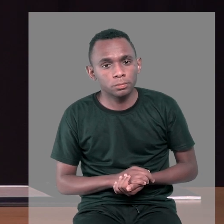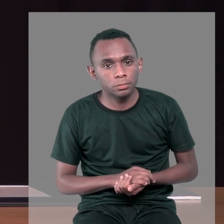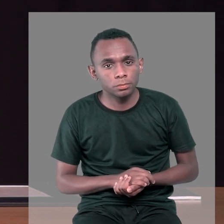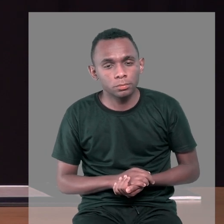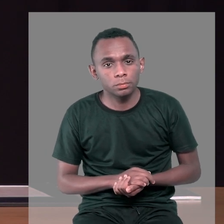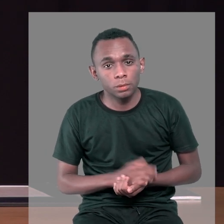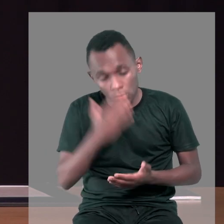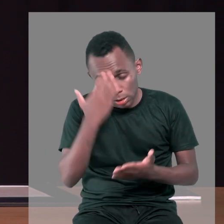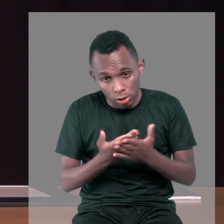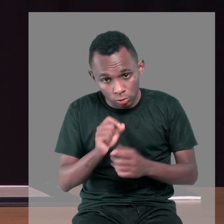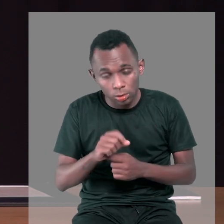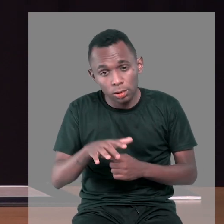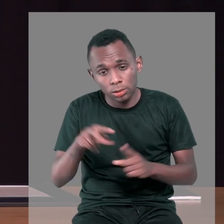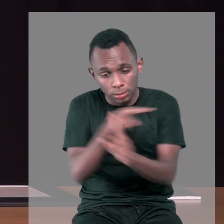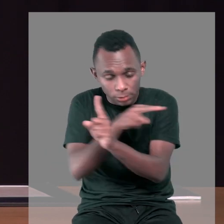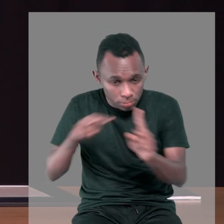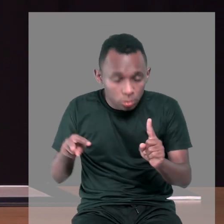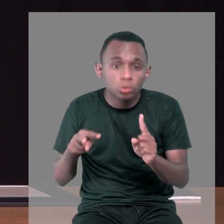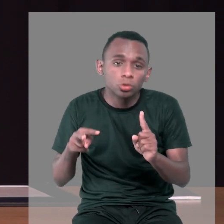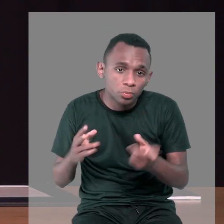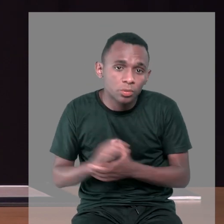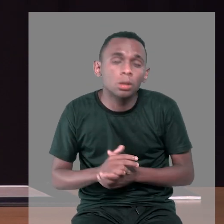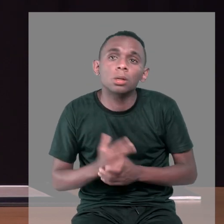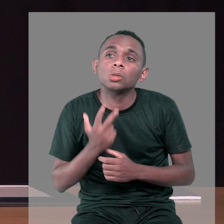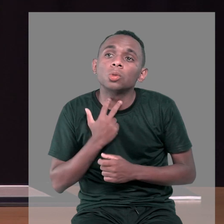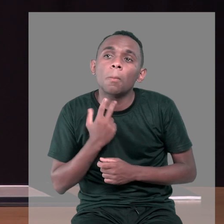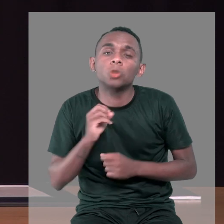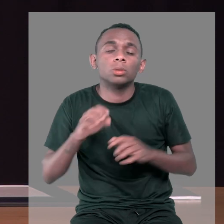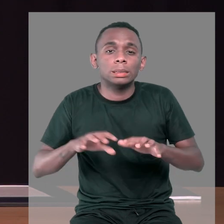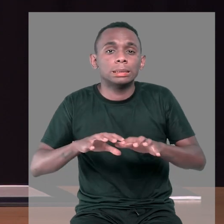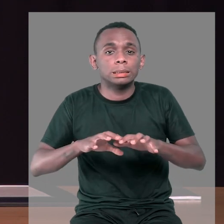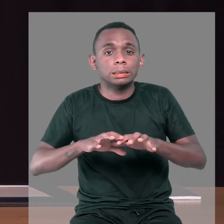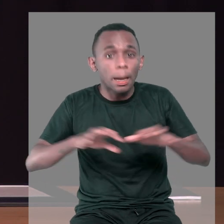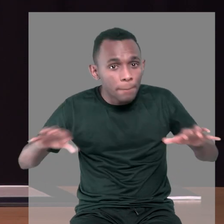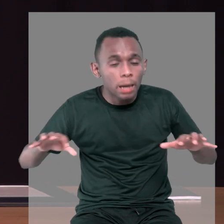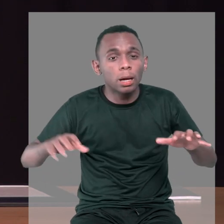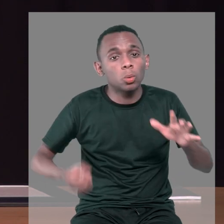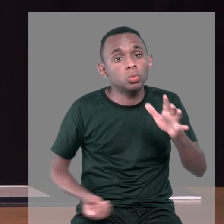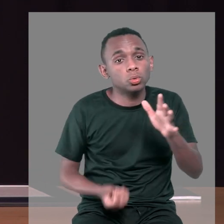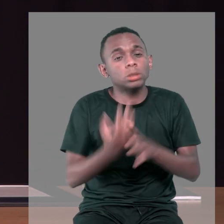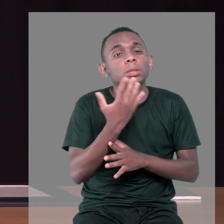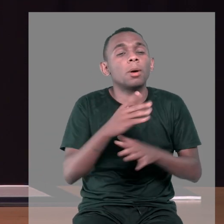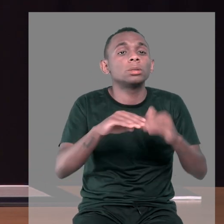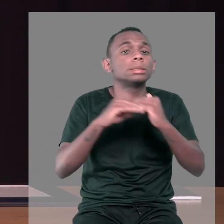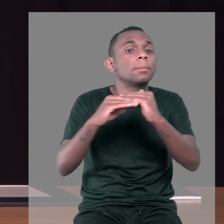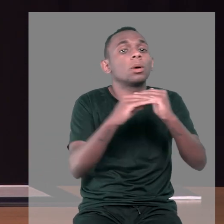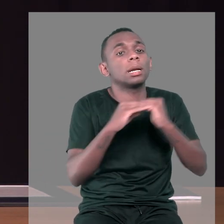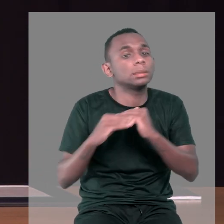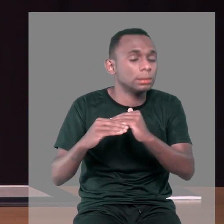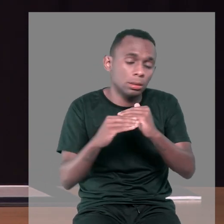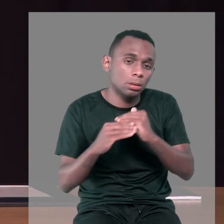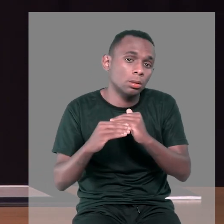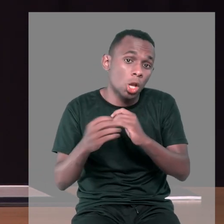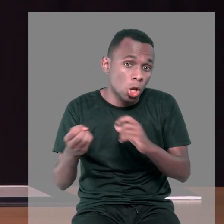século XIX. Né? Quer dizer, com seu mecanismo representativo, mas também com o fato de ser uma democracia universalizante,